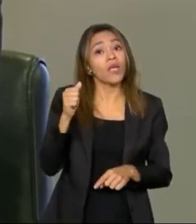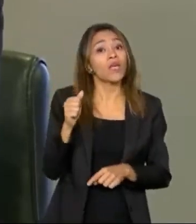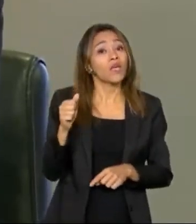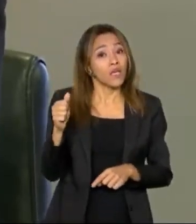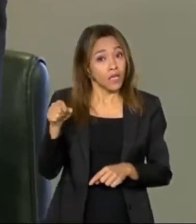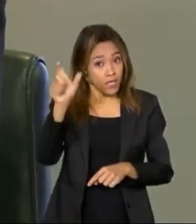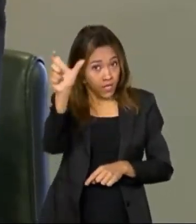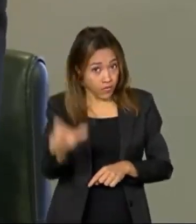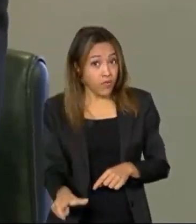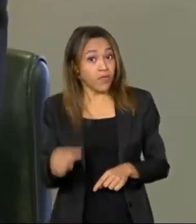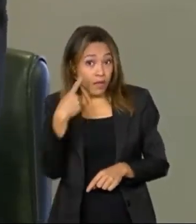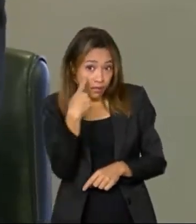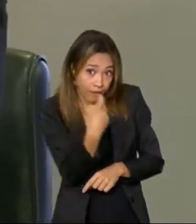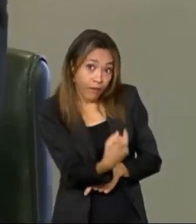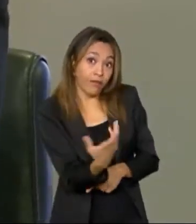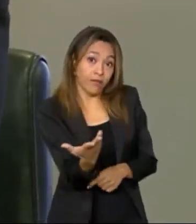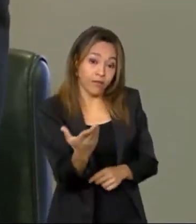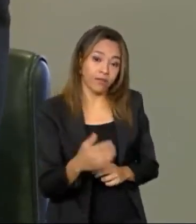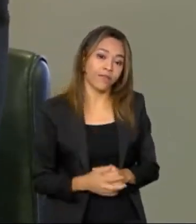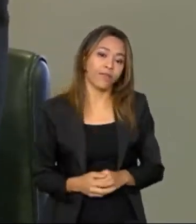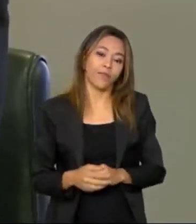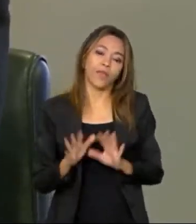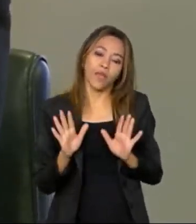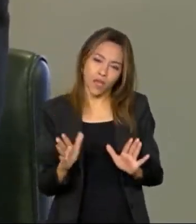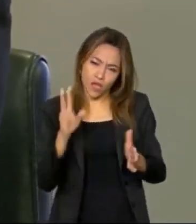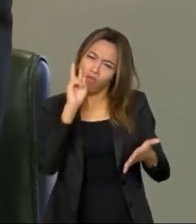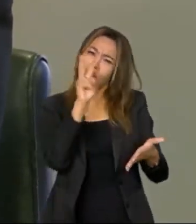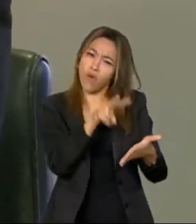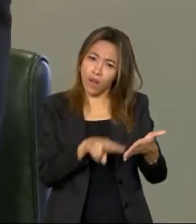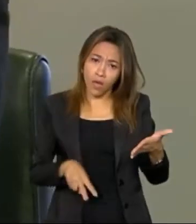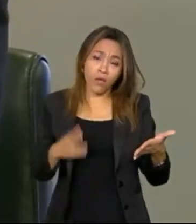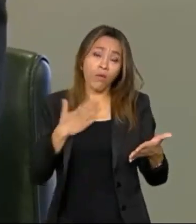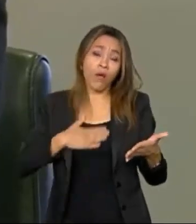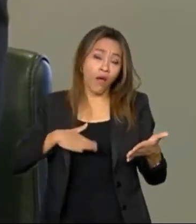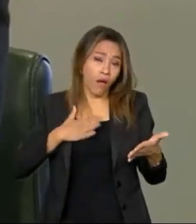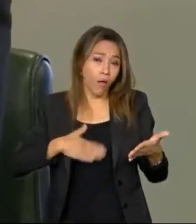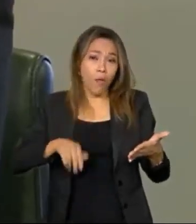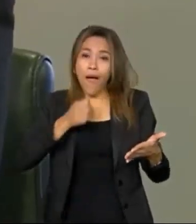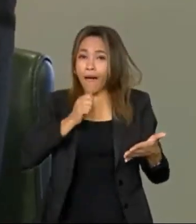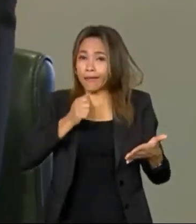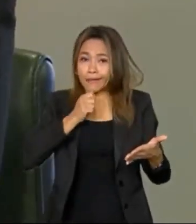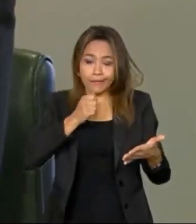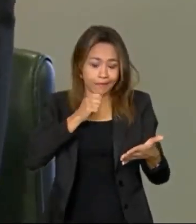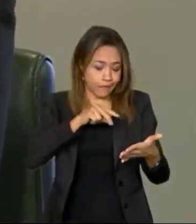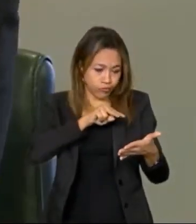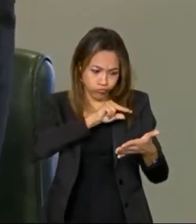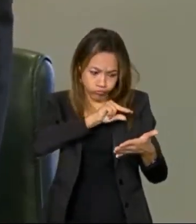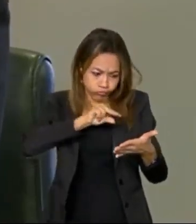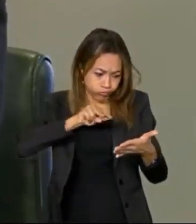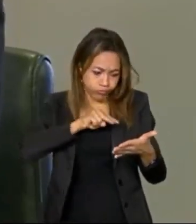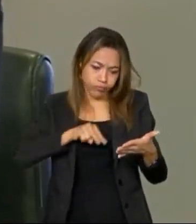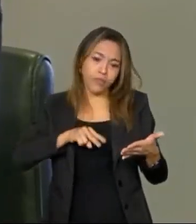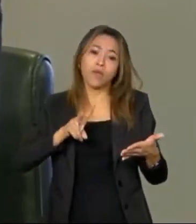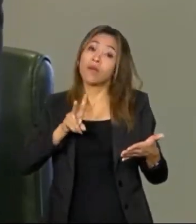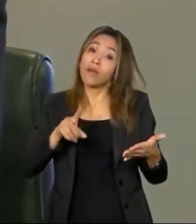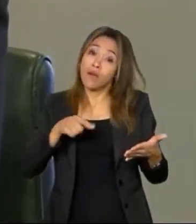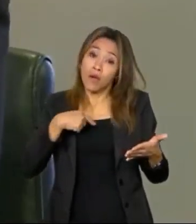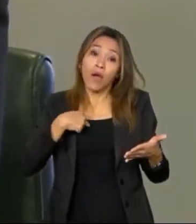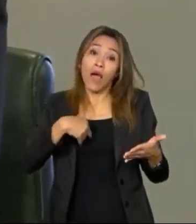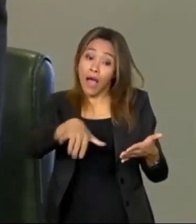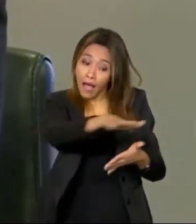Porque... A minha impressão, vou olhar com calma, né? As emendas eu não tive... Assim, a minha impressão é que o agro vai perder